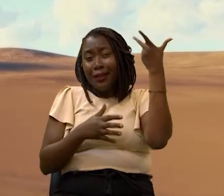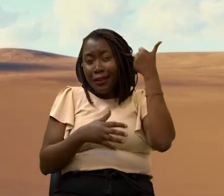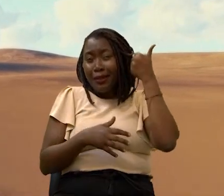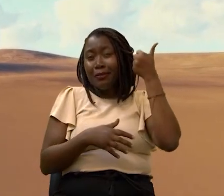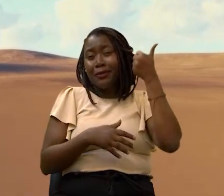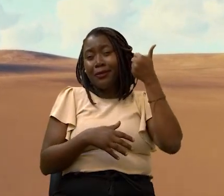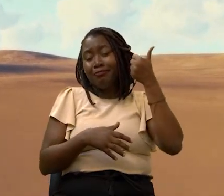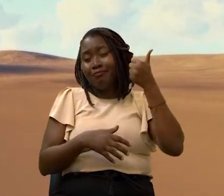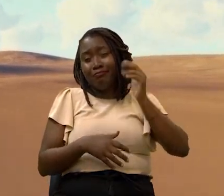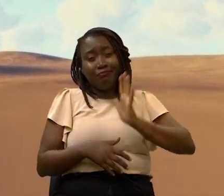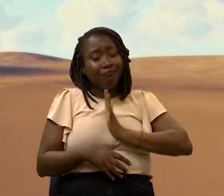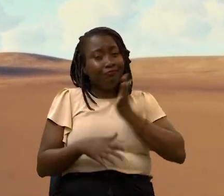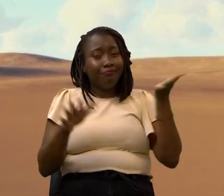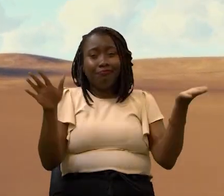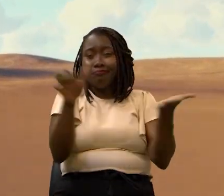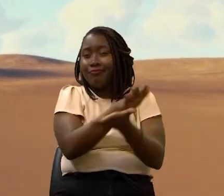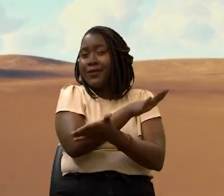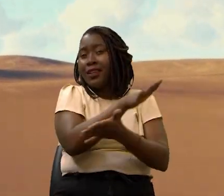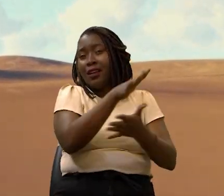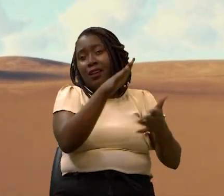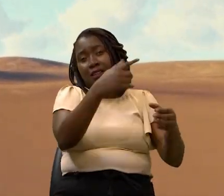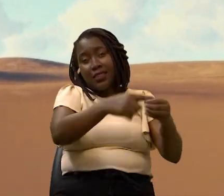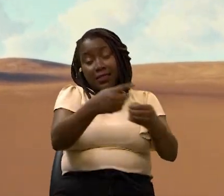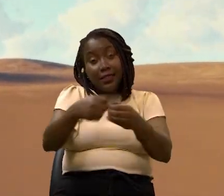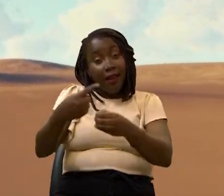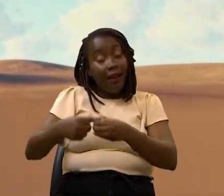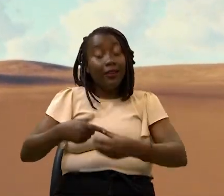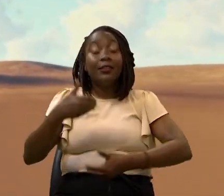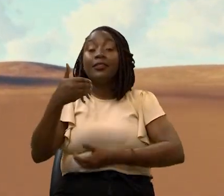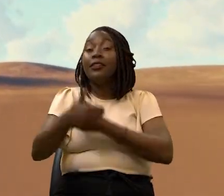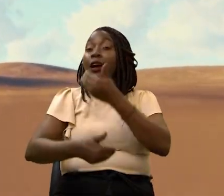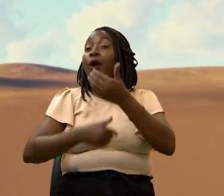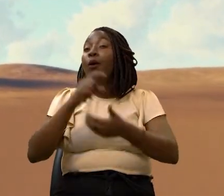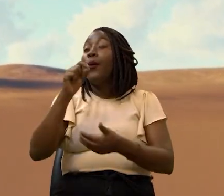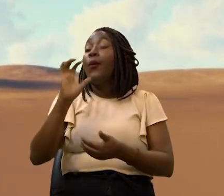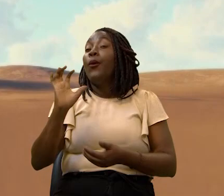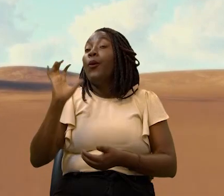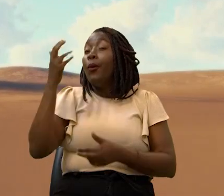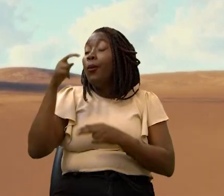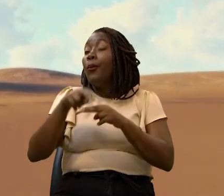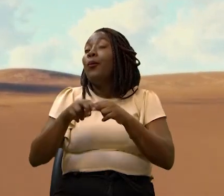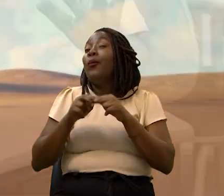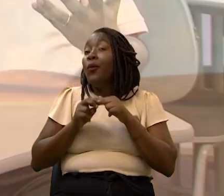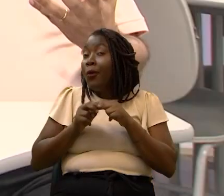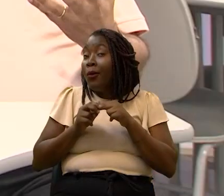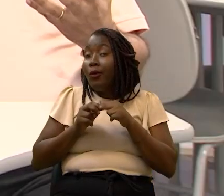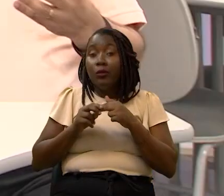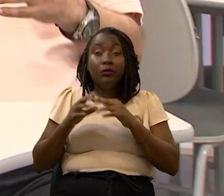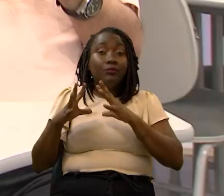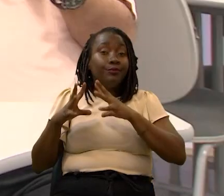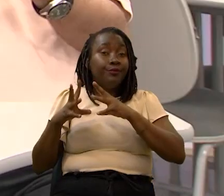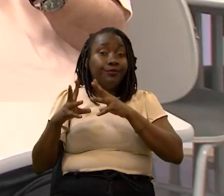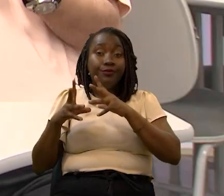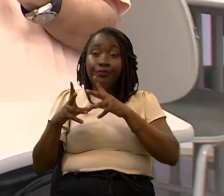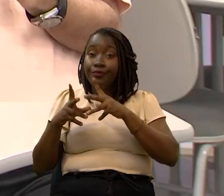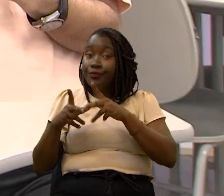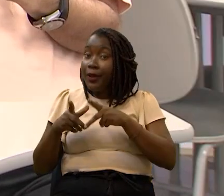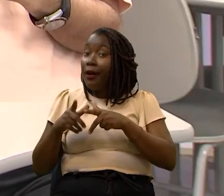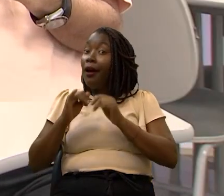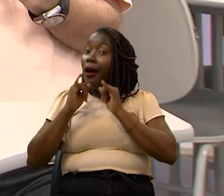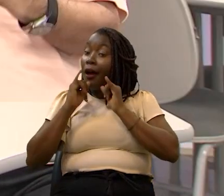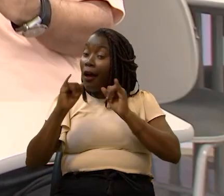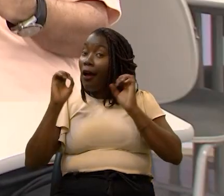eventos climáticos que destroem as cidades. E isso, por que isso acontece? Porque o planeta